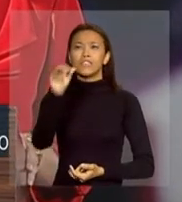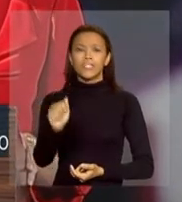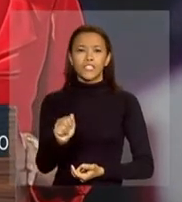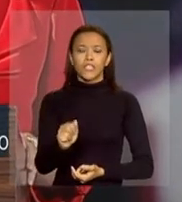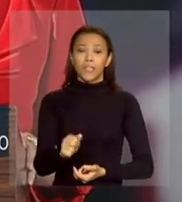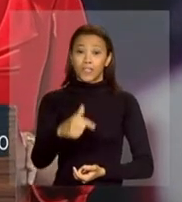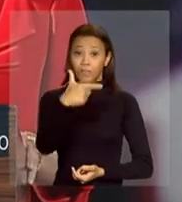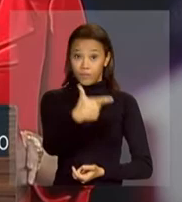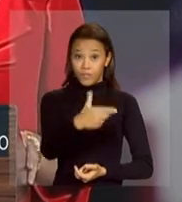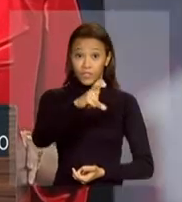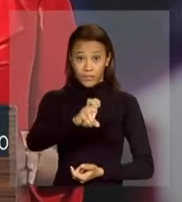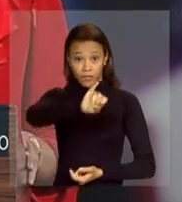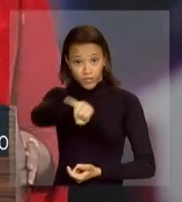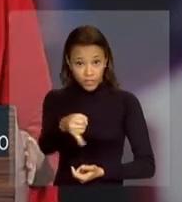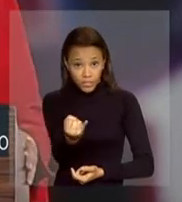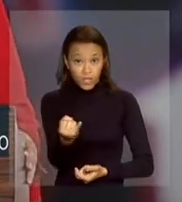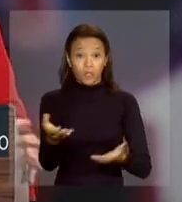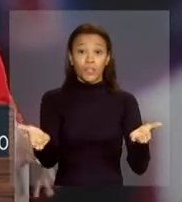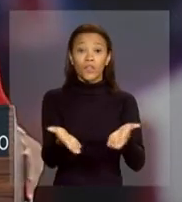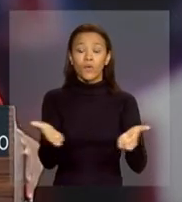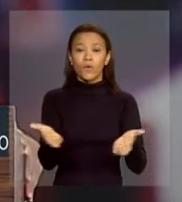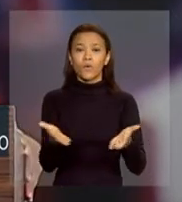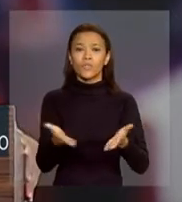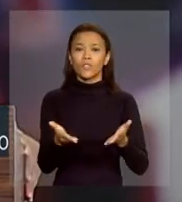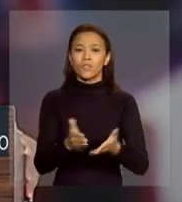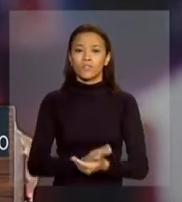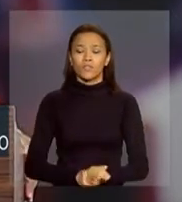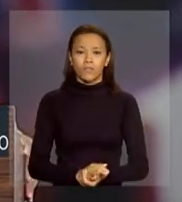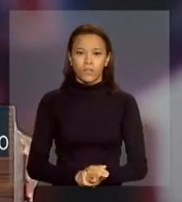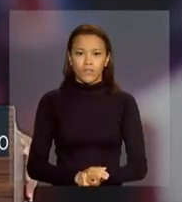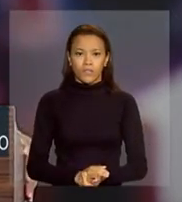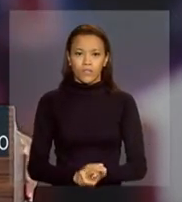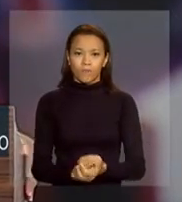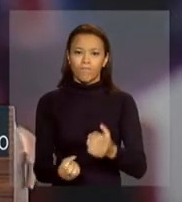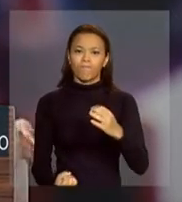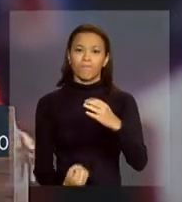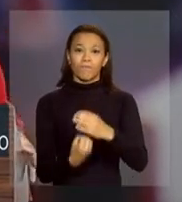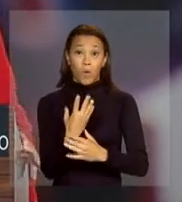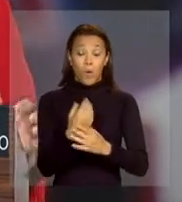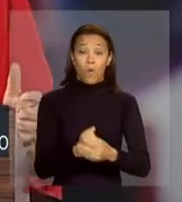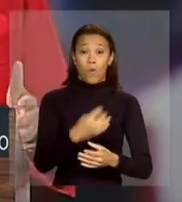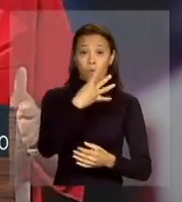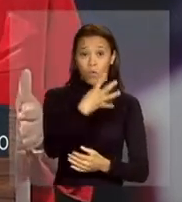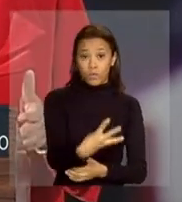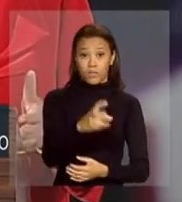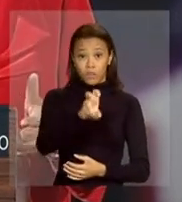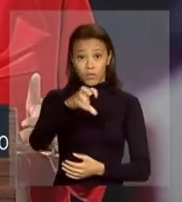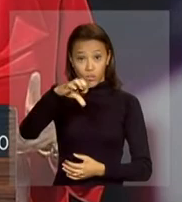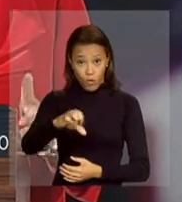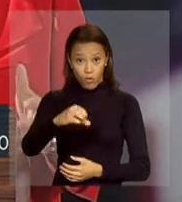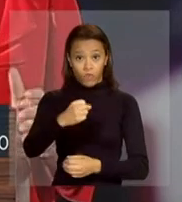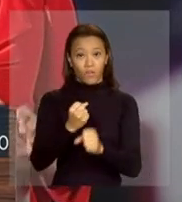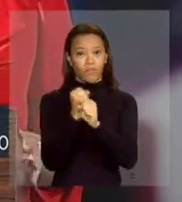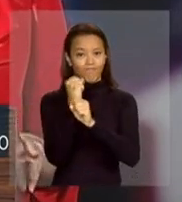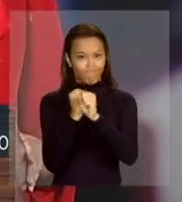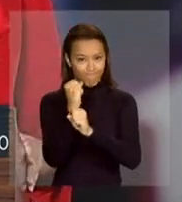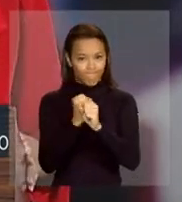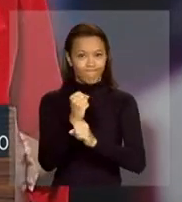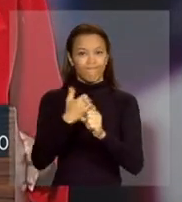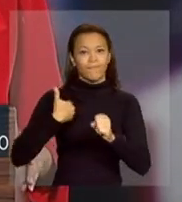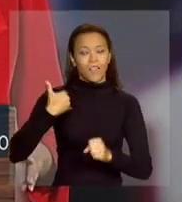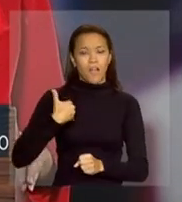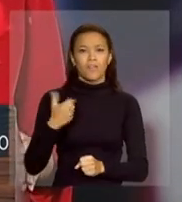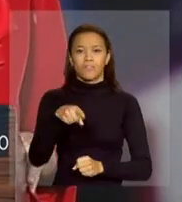vinte e cinco de Janeiro em que se comemora os 459 anos da cidade